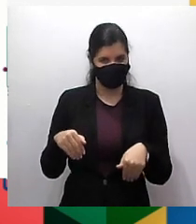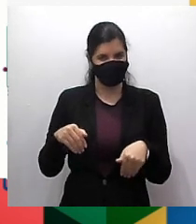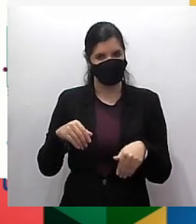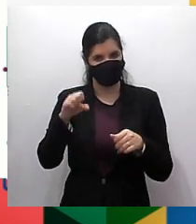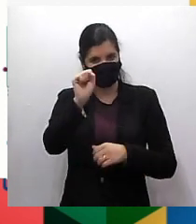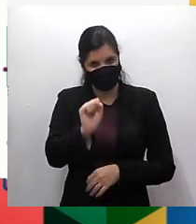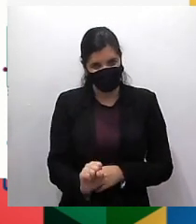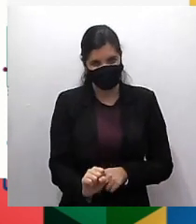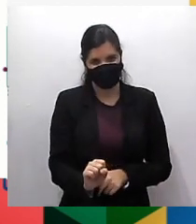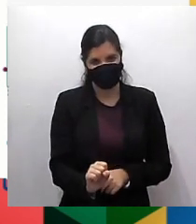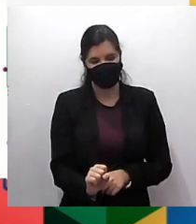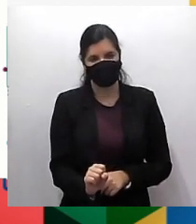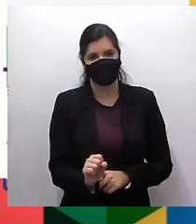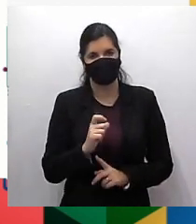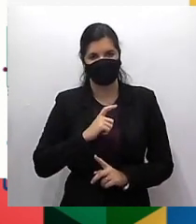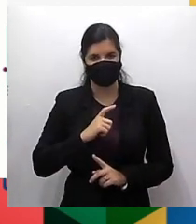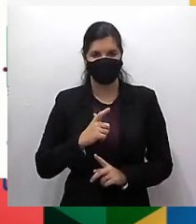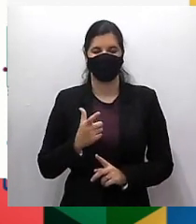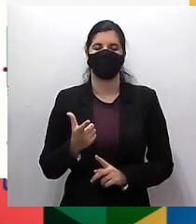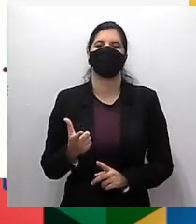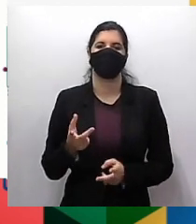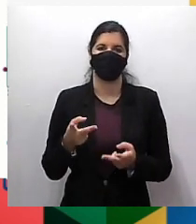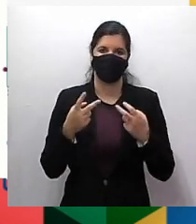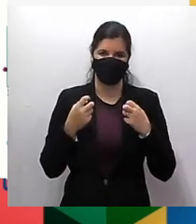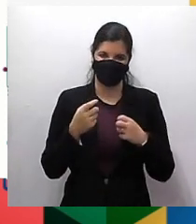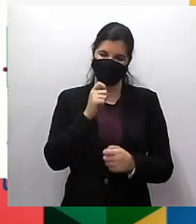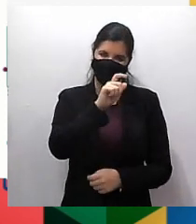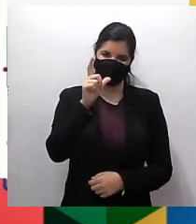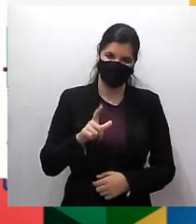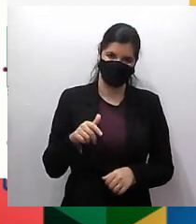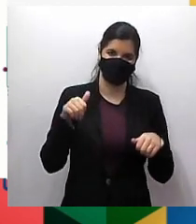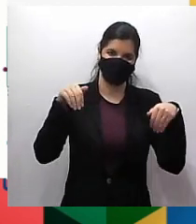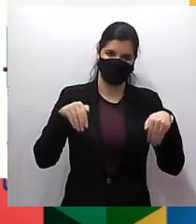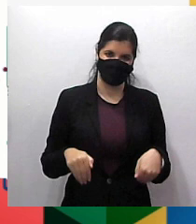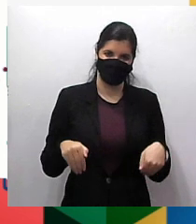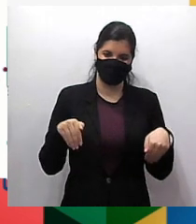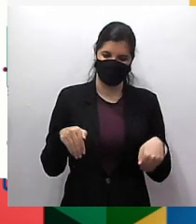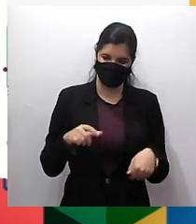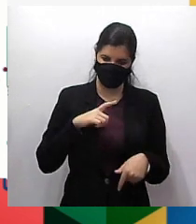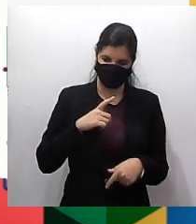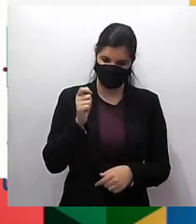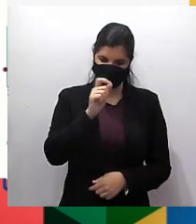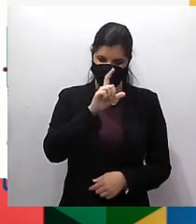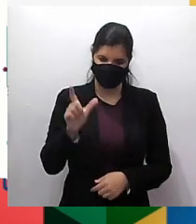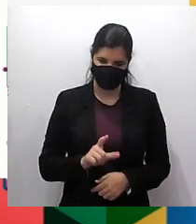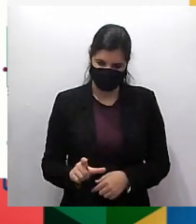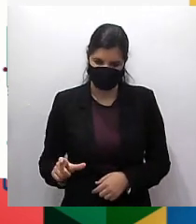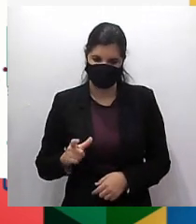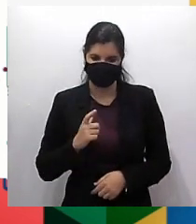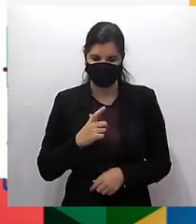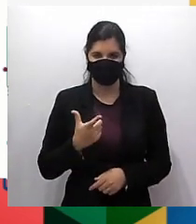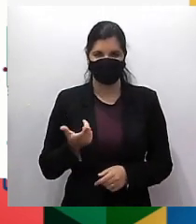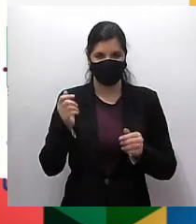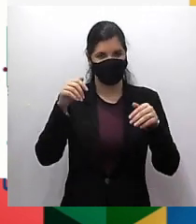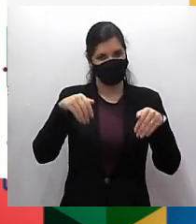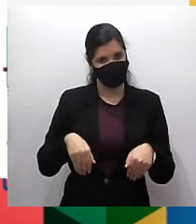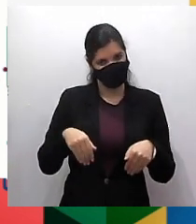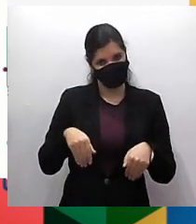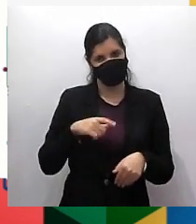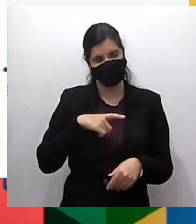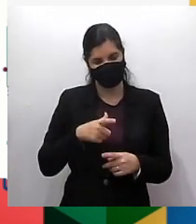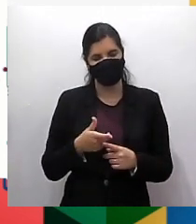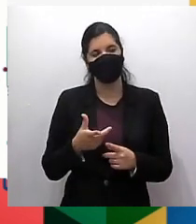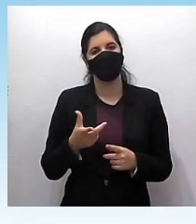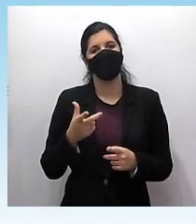hemisfério sul do planeta, lá no cantinho direito aí da imagem, lá embaixo de azul, perceba que a Austrália,